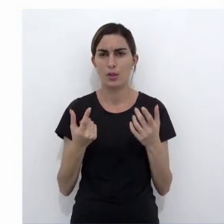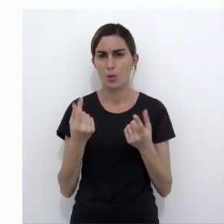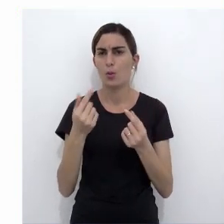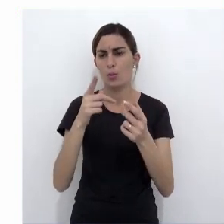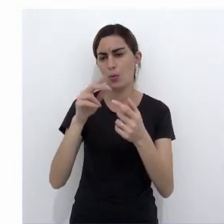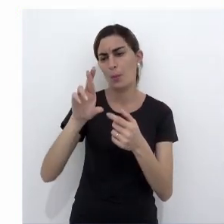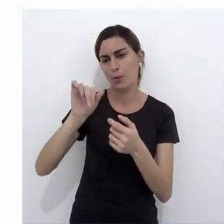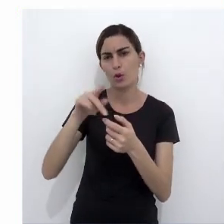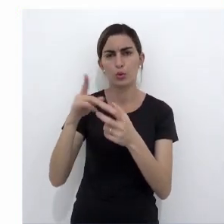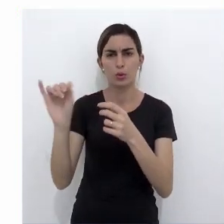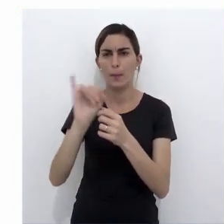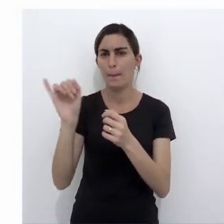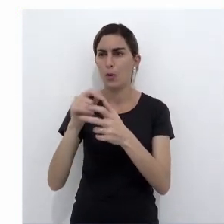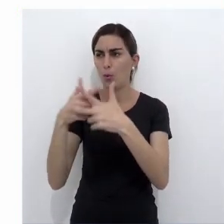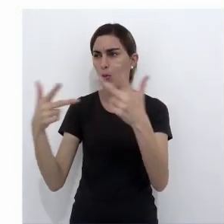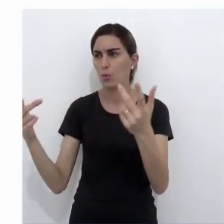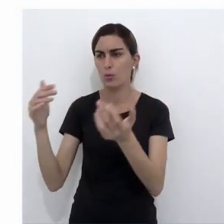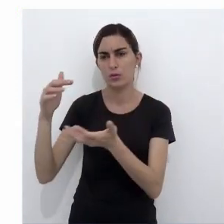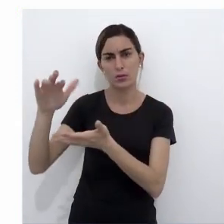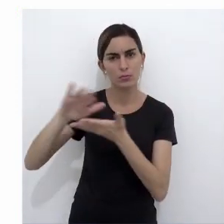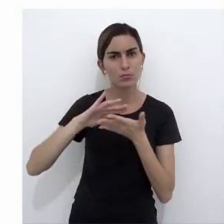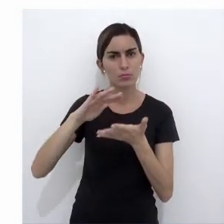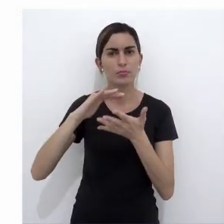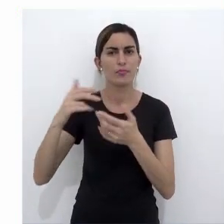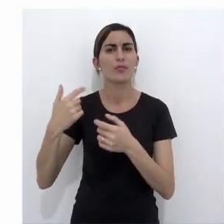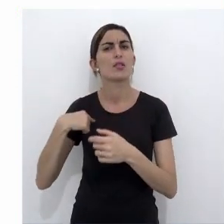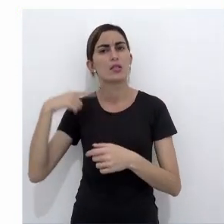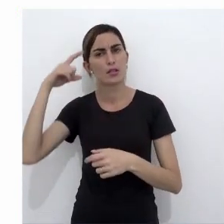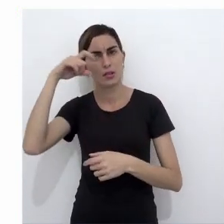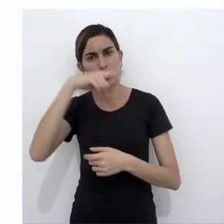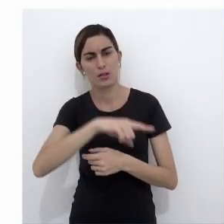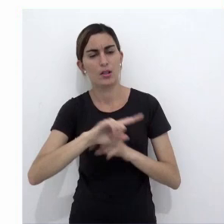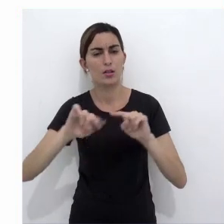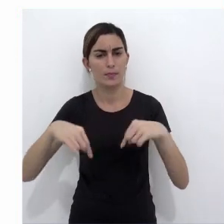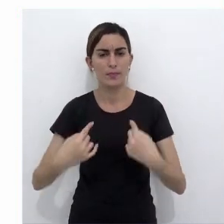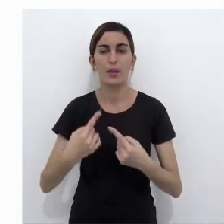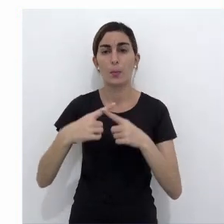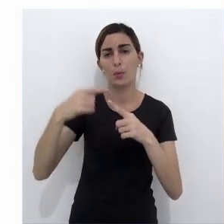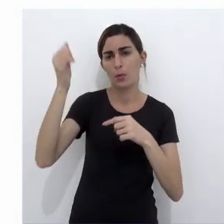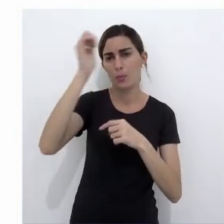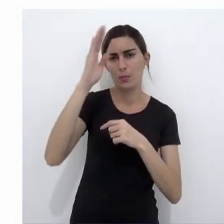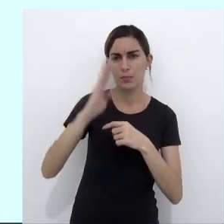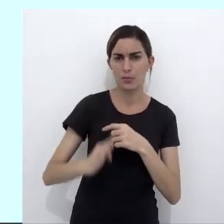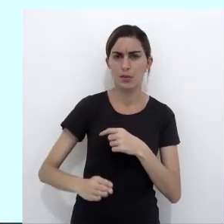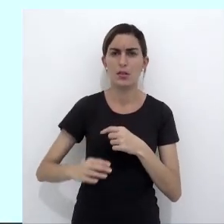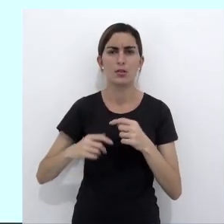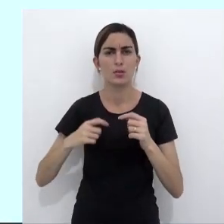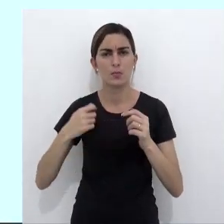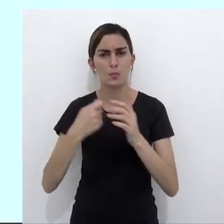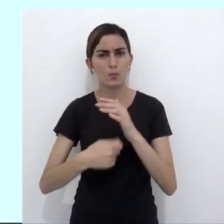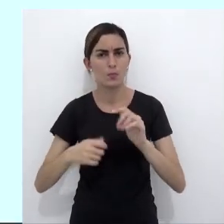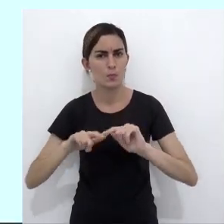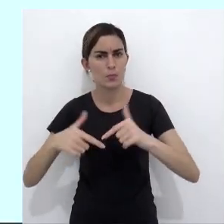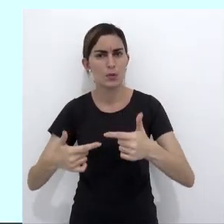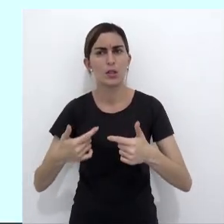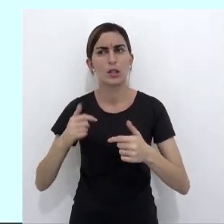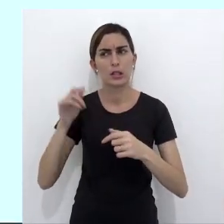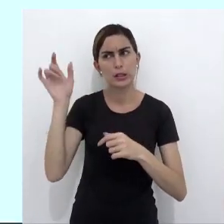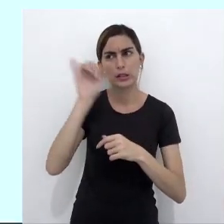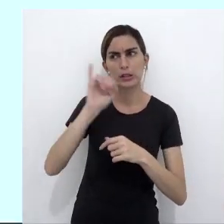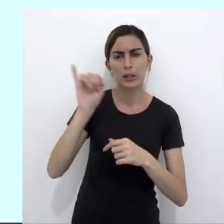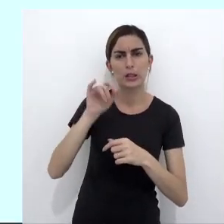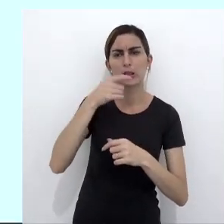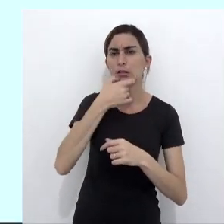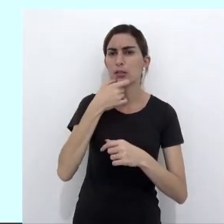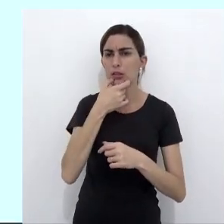produtos importados. Foi um grande desafio, porque o Brasil bateu de frente aí com os interesses da Inglaterra. Lembrando